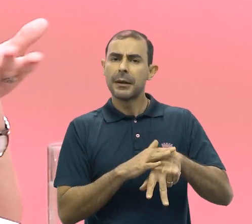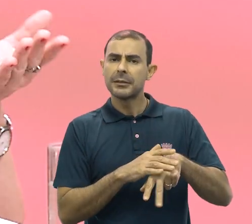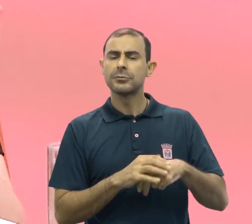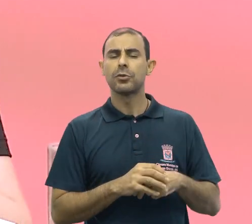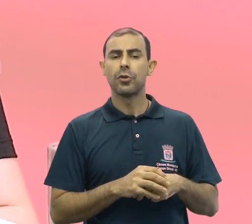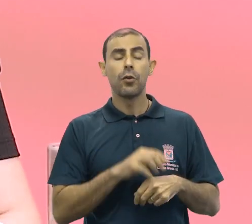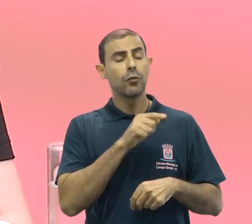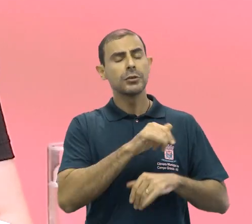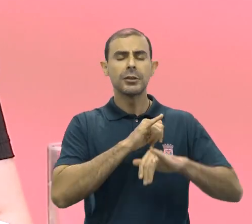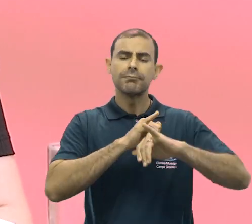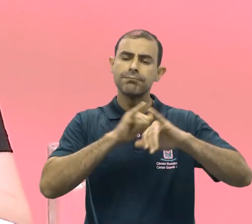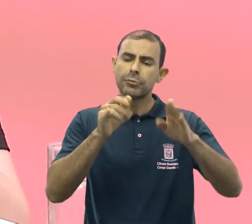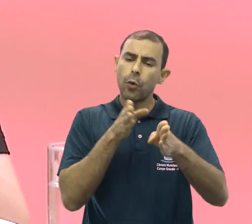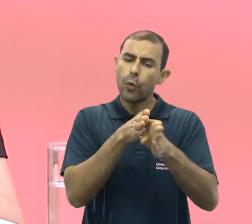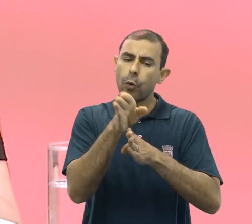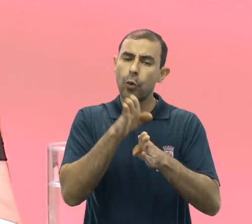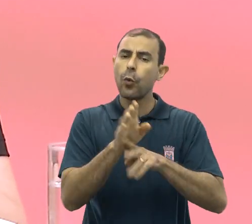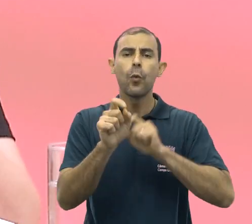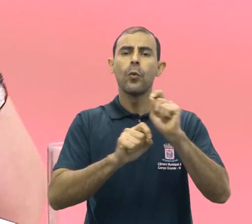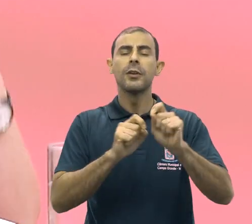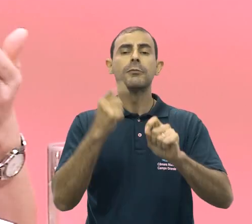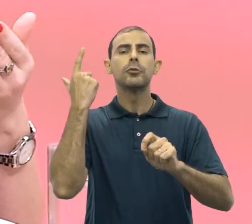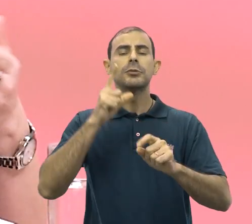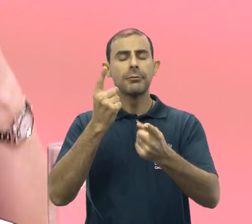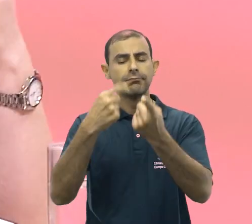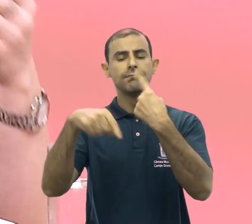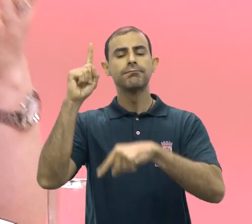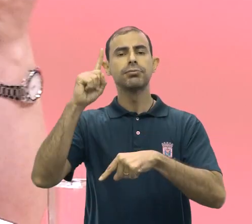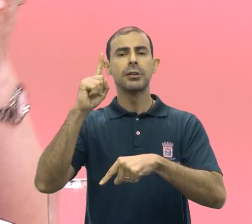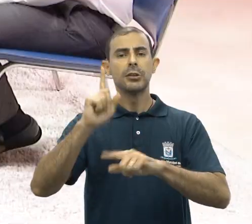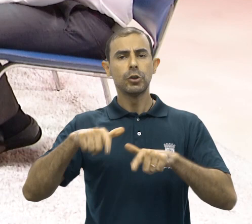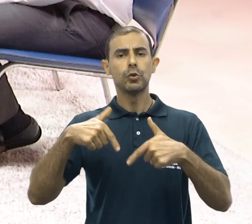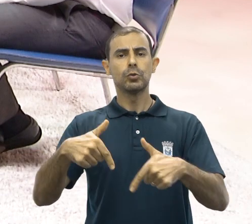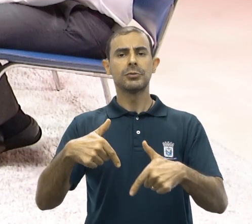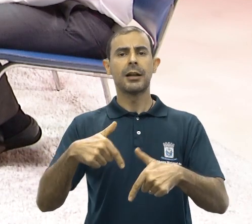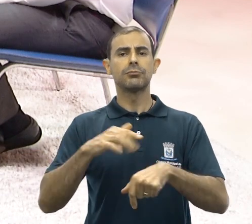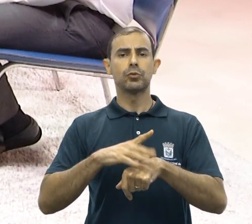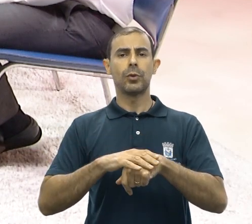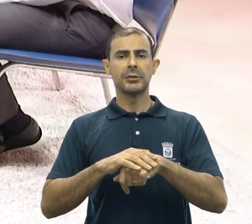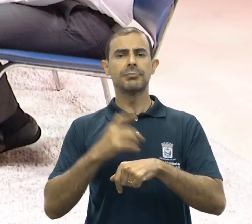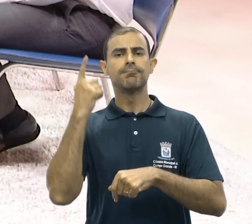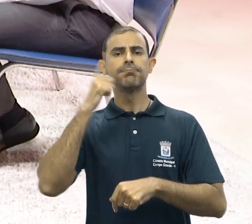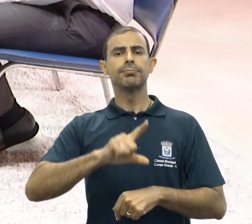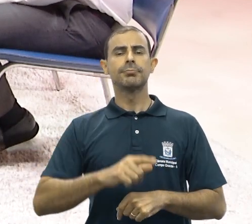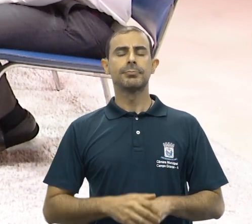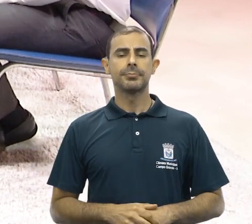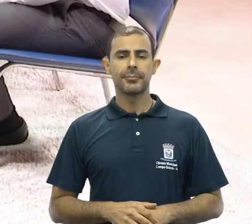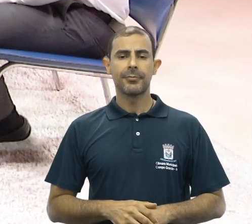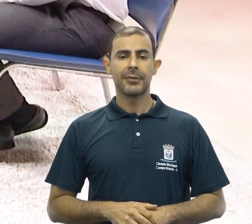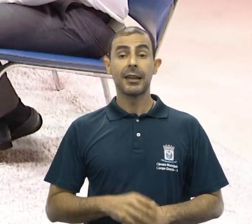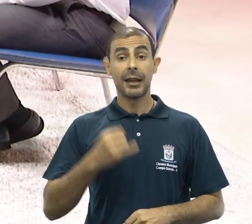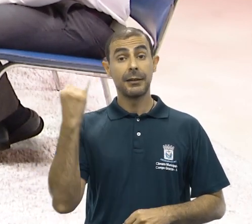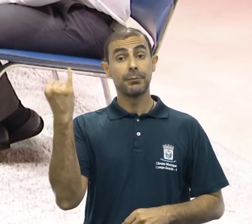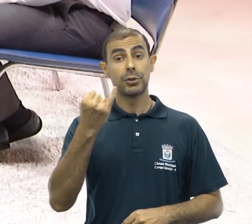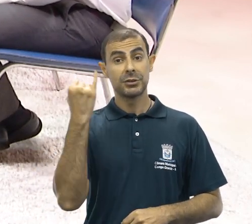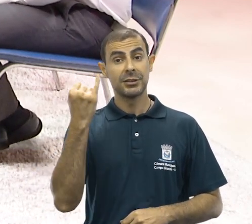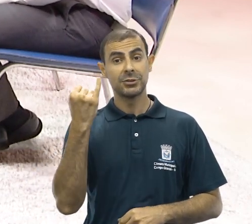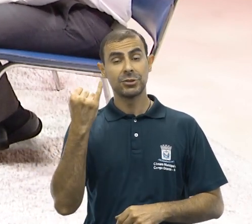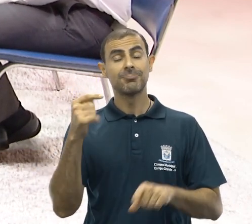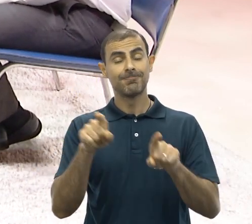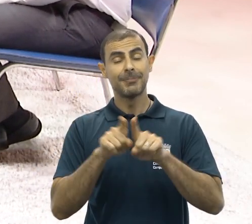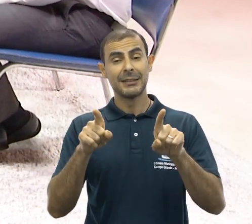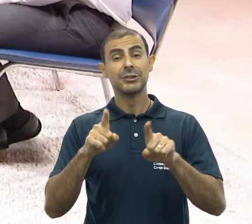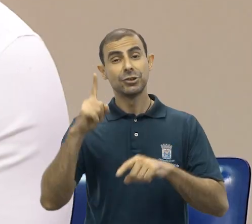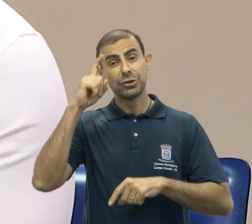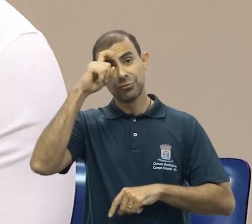que mensagem que você deixa para poder superar e lutar aí com essa doença? É importante, mas é difícil a gente estar num